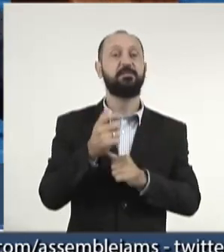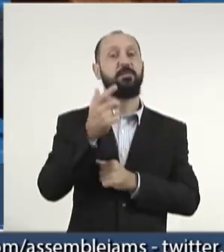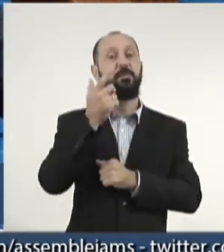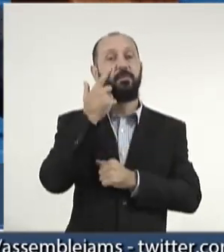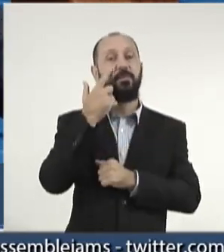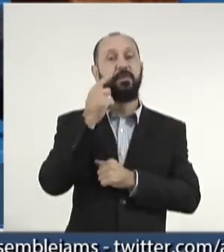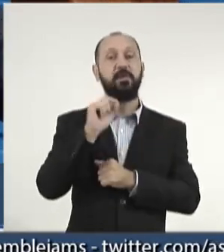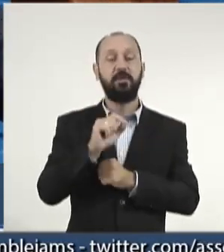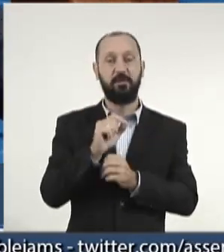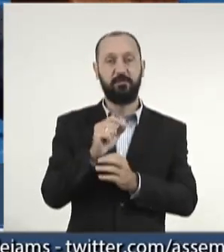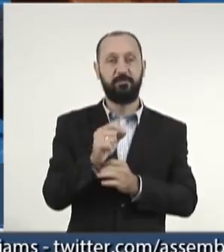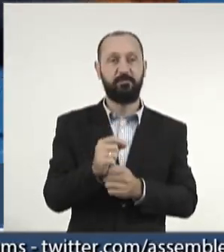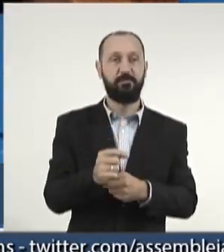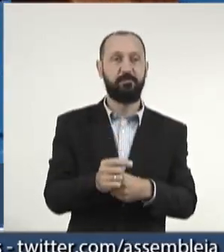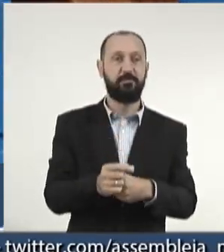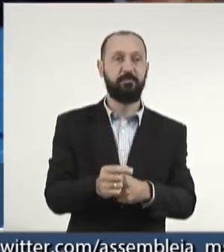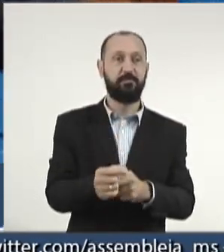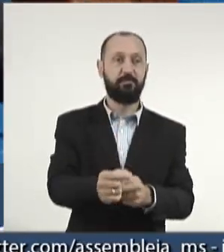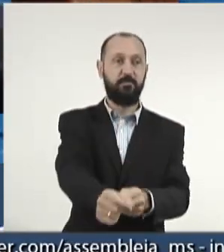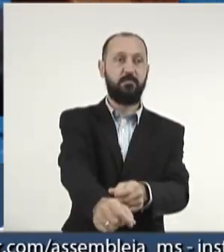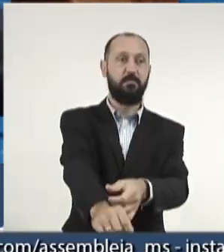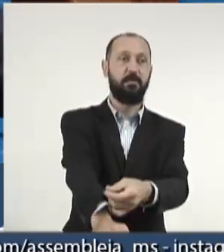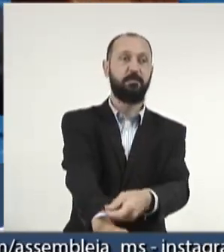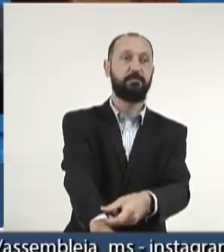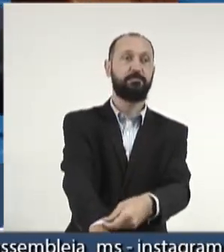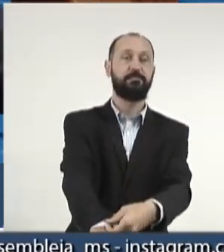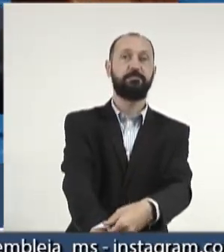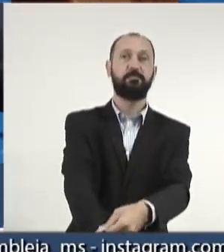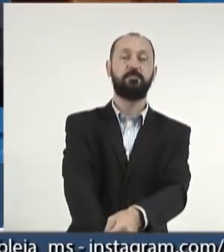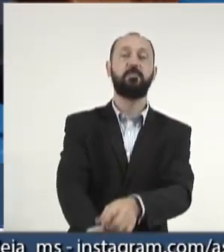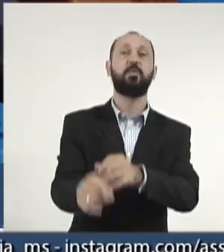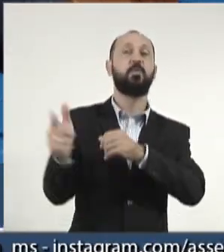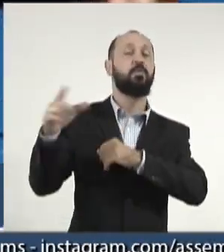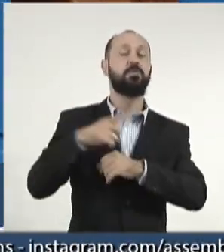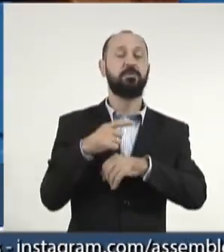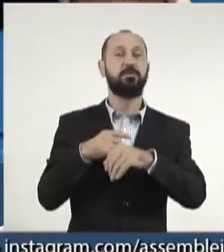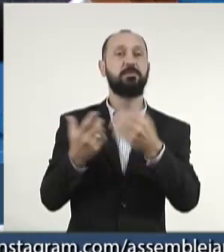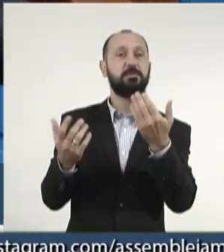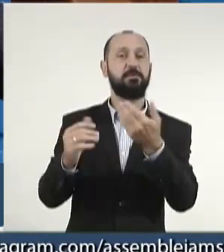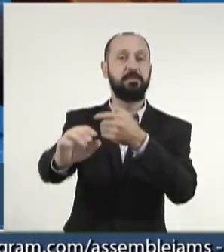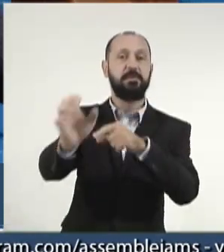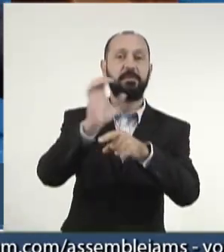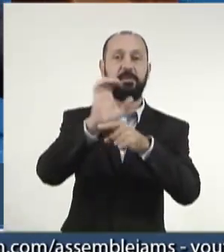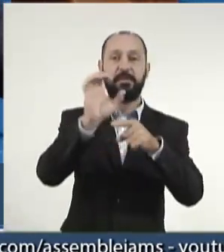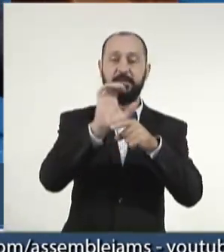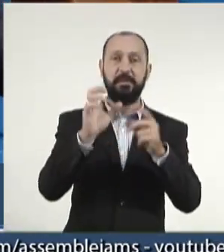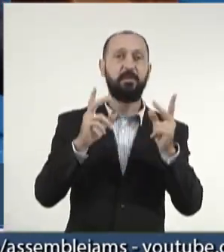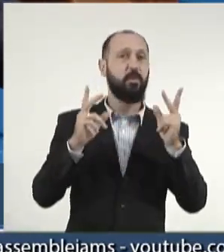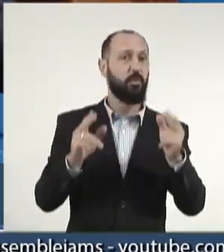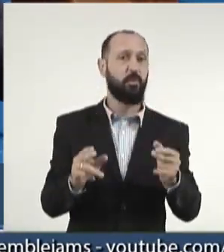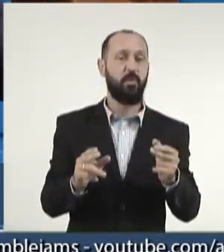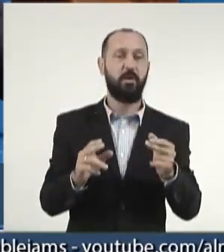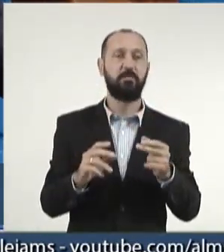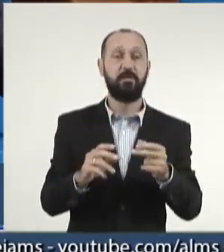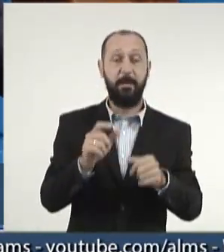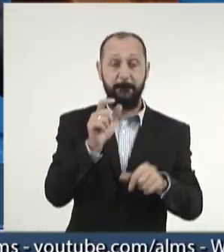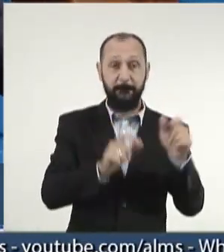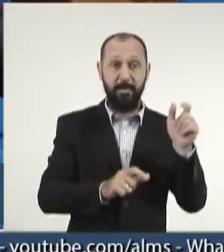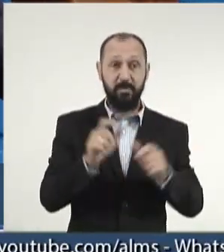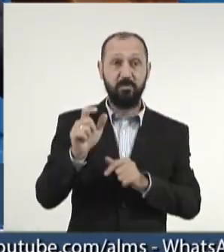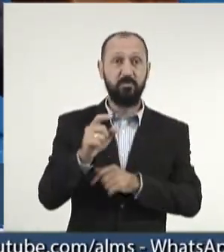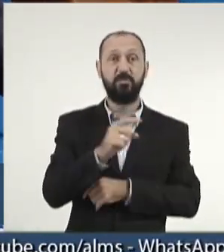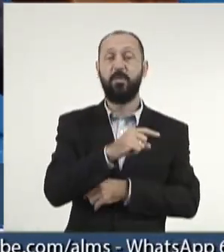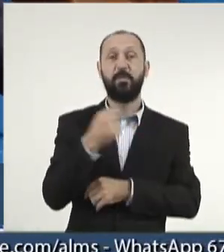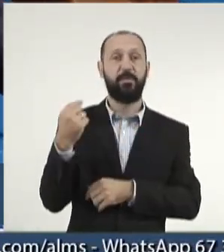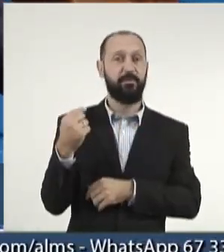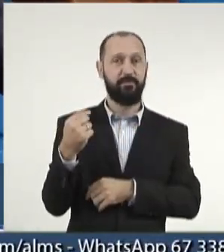vi que em outros estados também ocorreram situações de candidatos que vieram